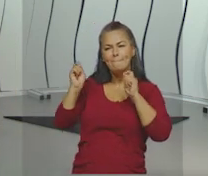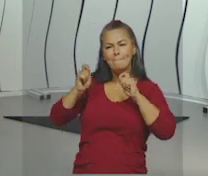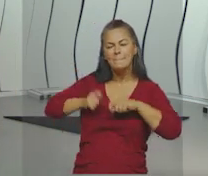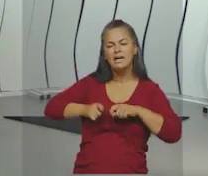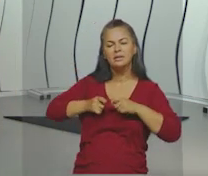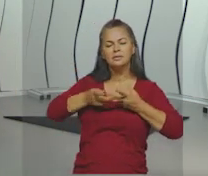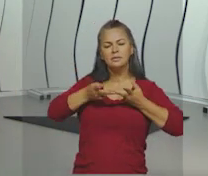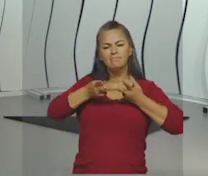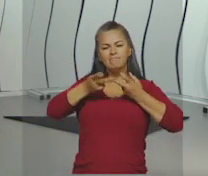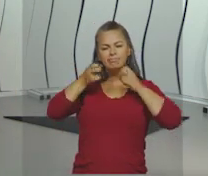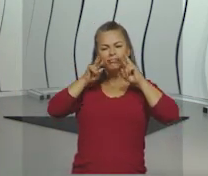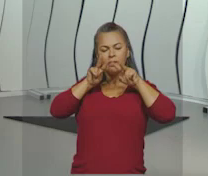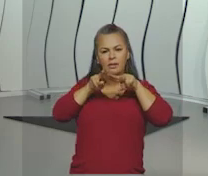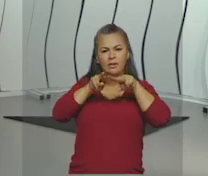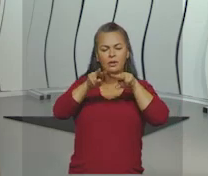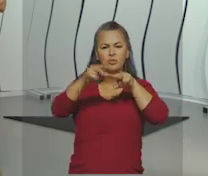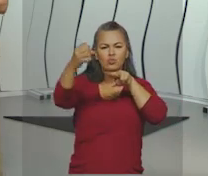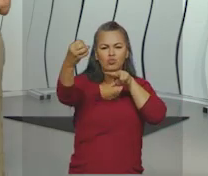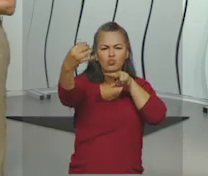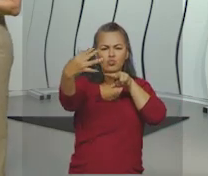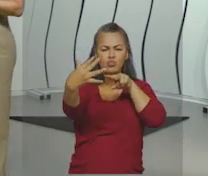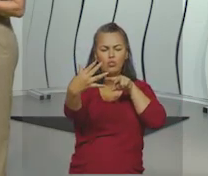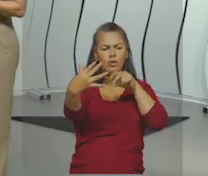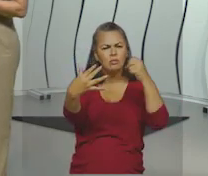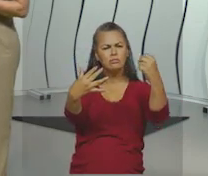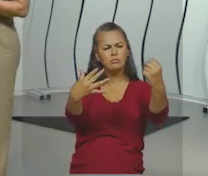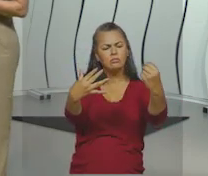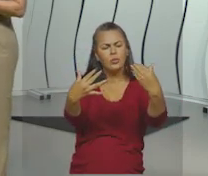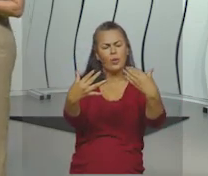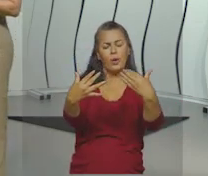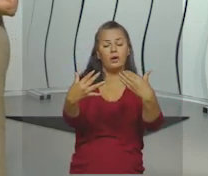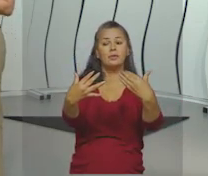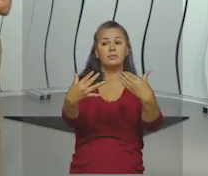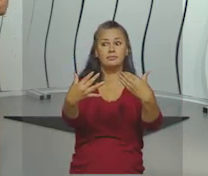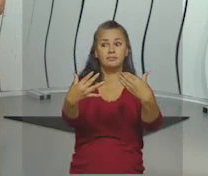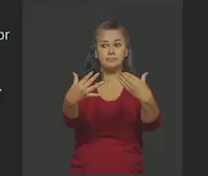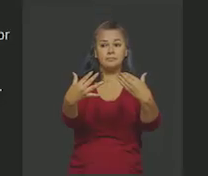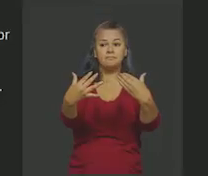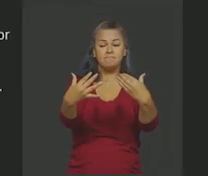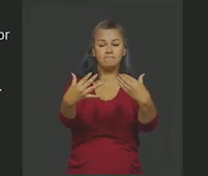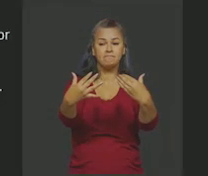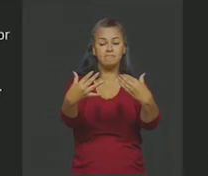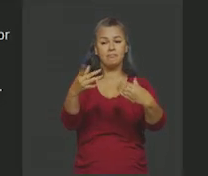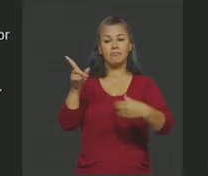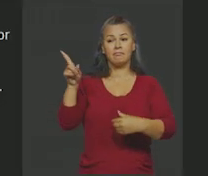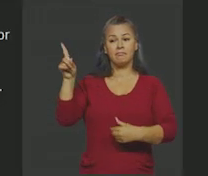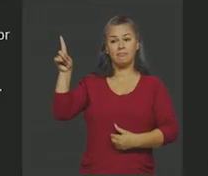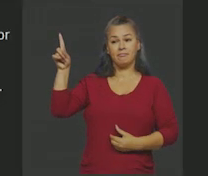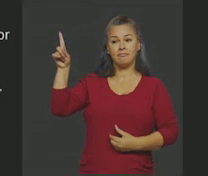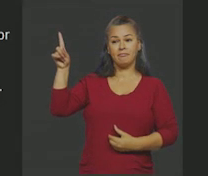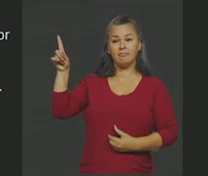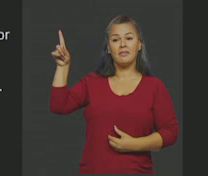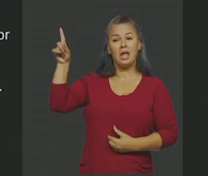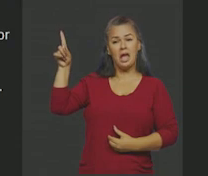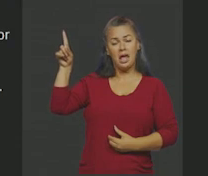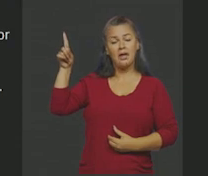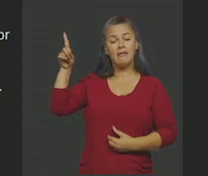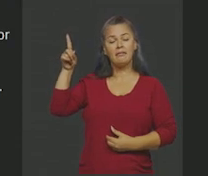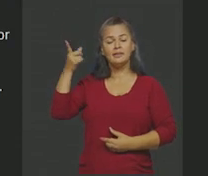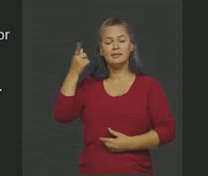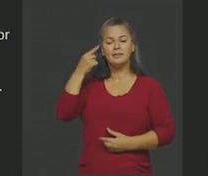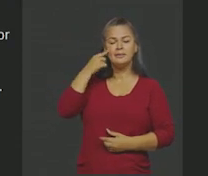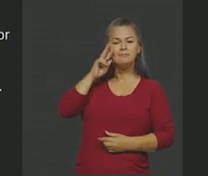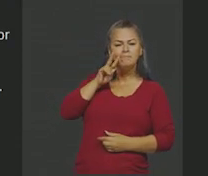luz, as cores da luz, ele tem fotopigmentos, tá? E aqui, esse bastonete, ele percebe aí o escuro, a